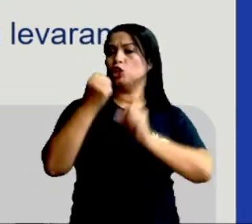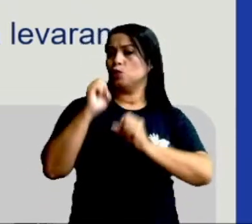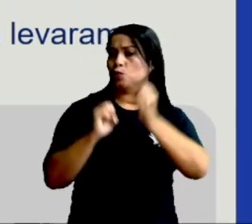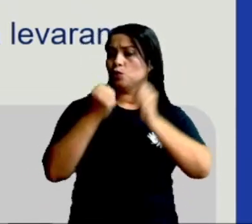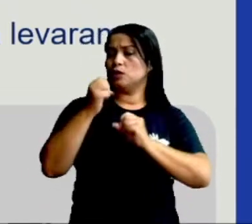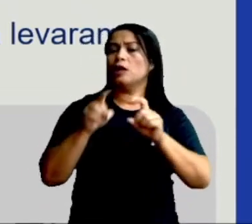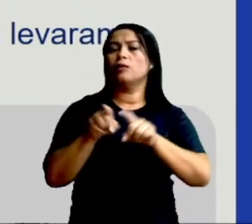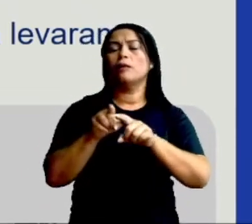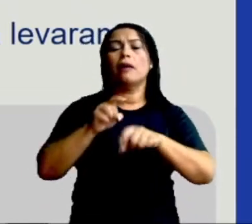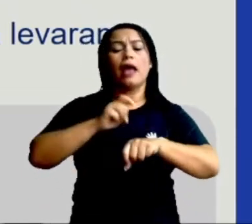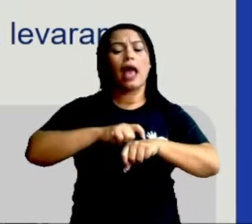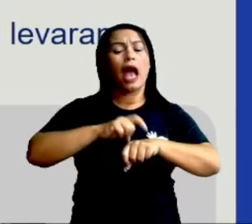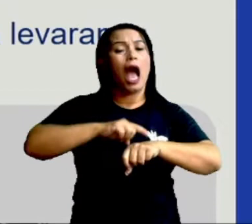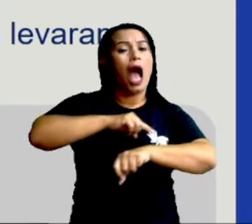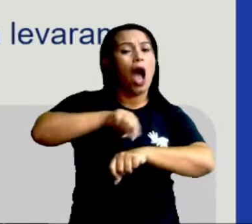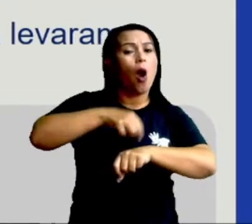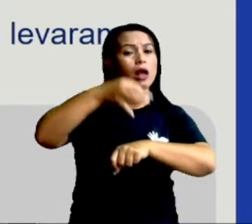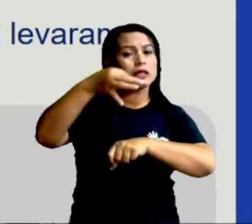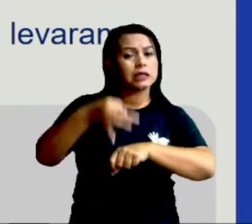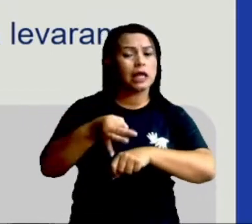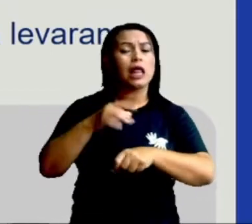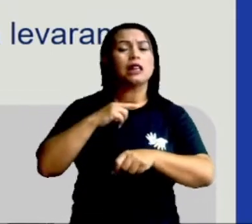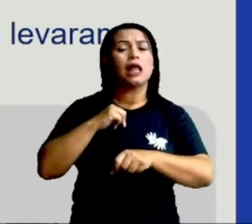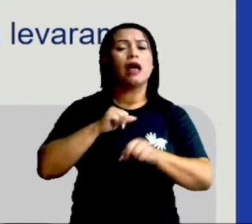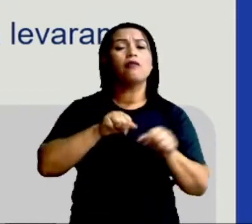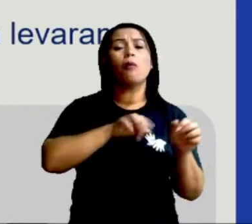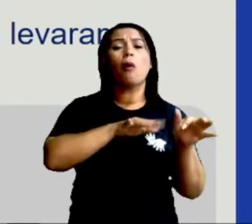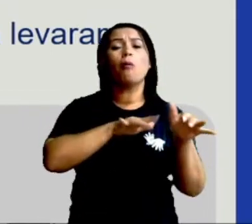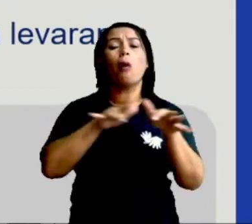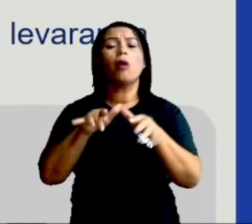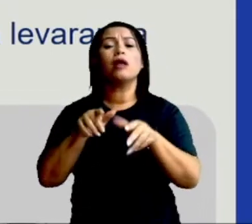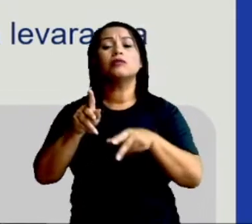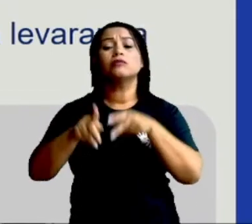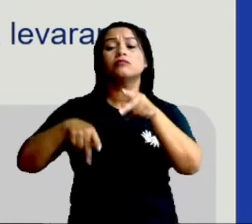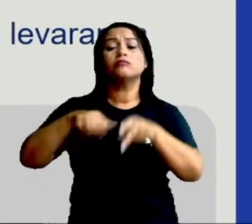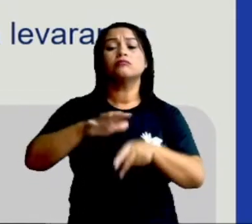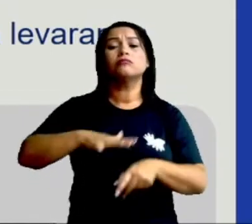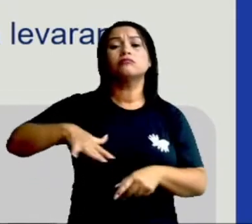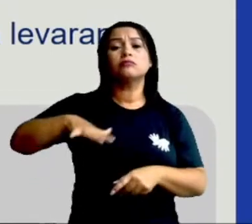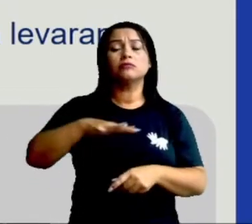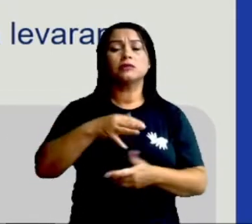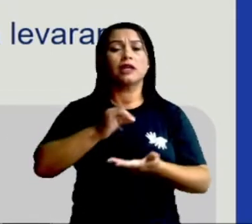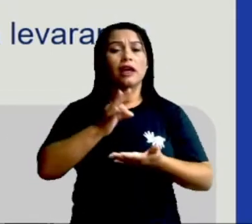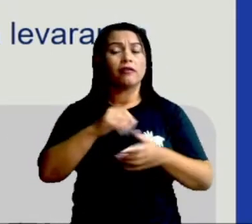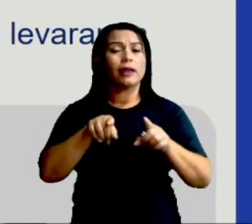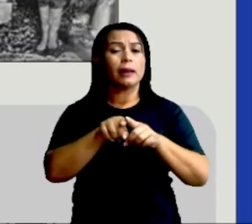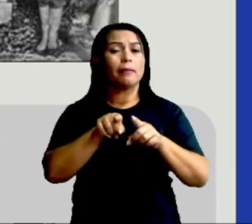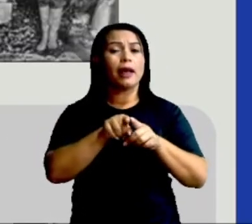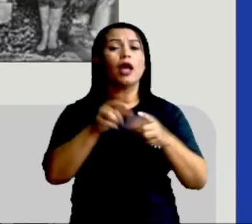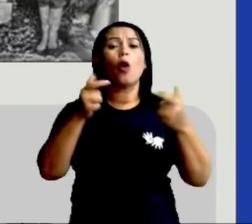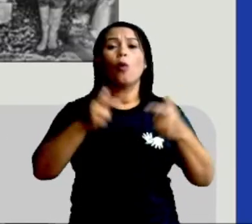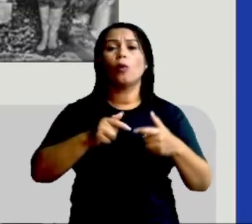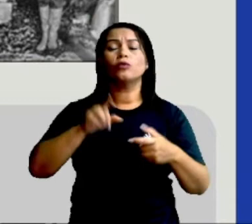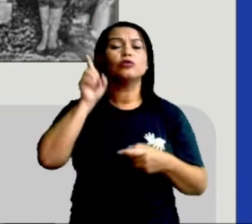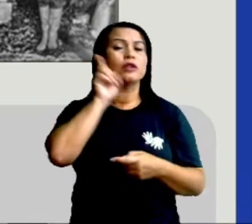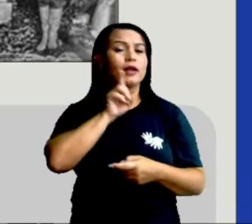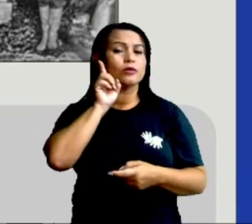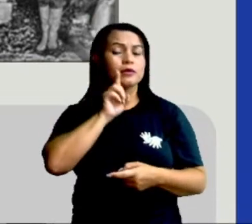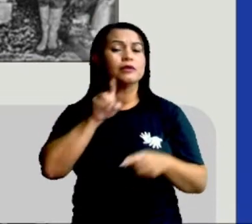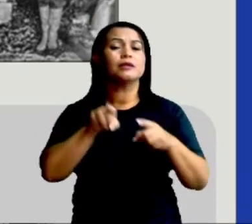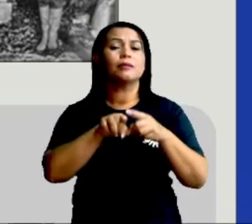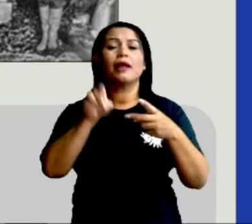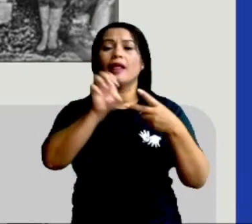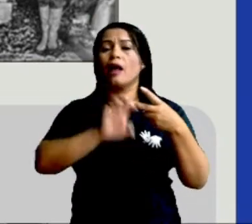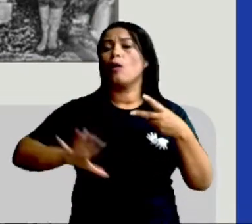pela indústria, levaram à popularização do consumo de café nos Estados Unidos e na Europa.